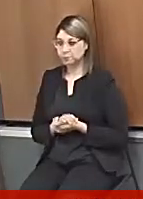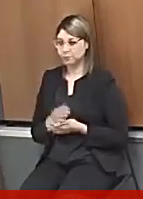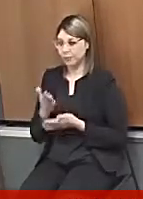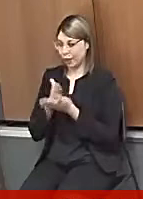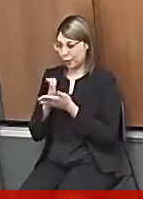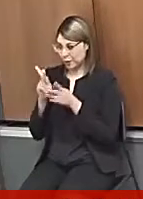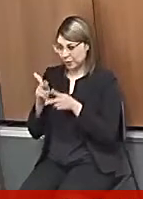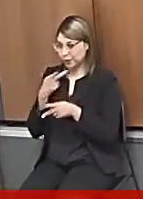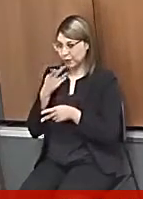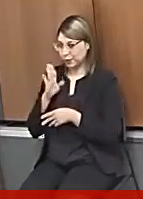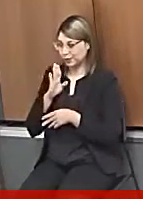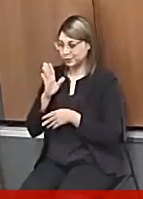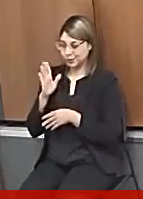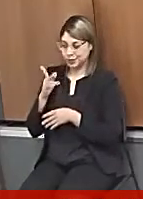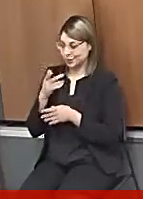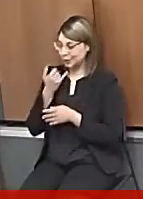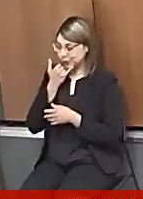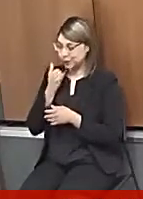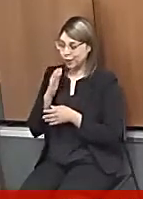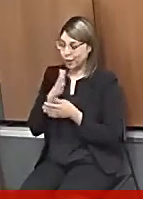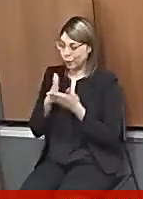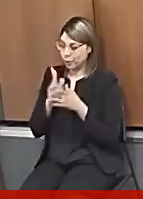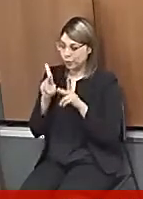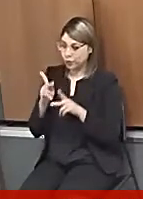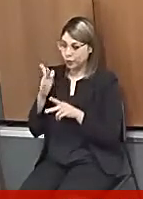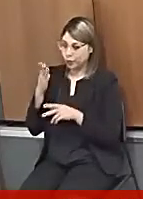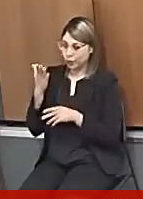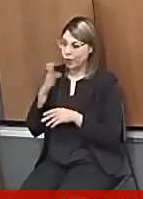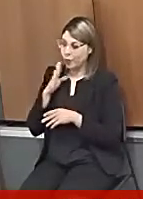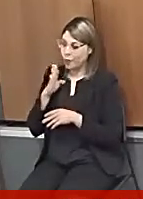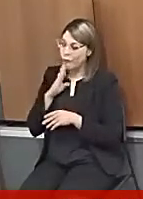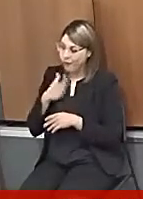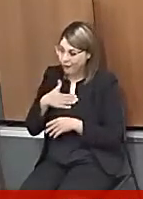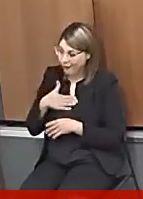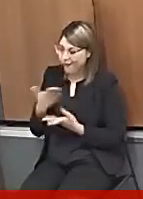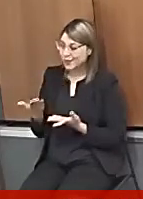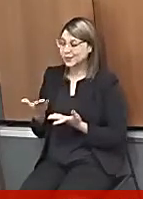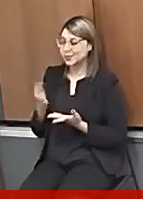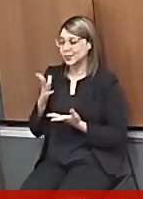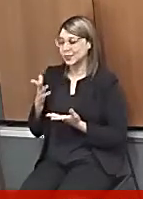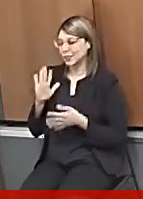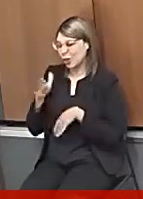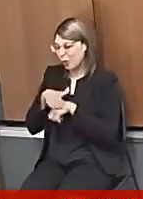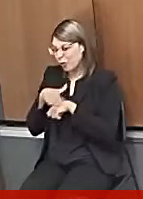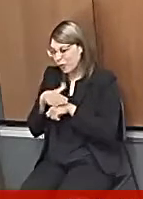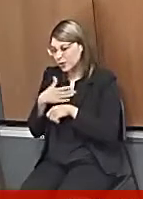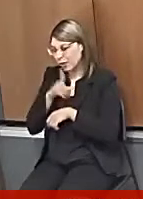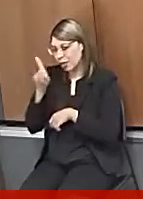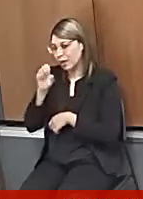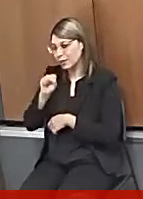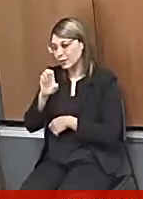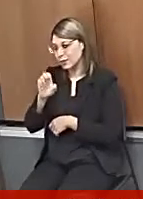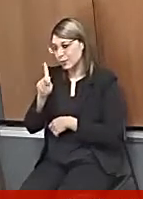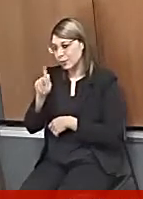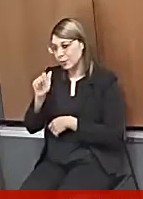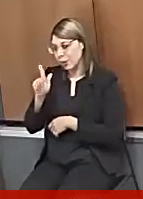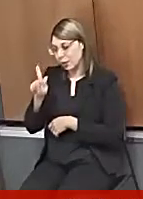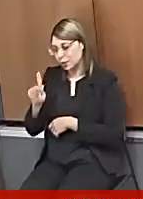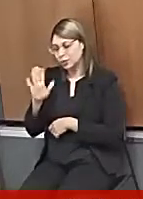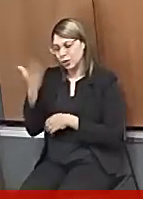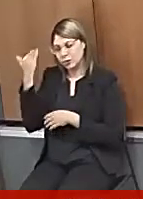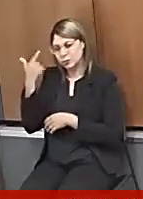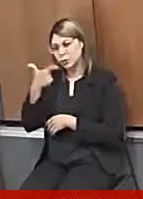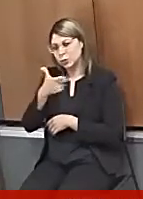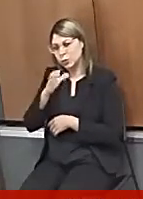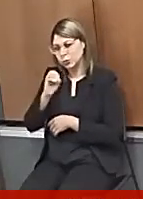algumas pessoas aqui já me conhecem e já conversaram comigo muito lá na seplag de 2016 a gente vem trabalhando